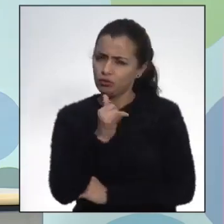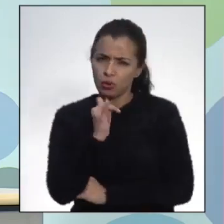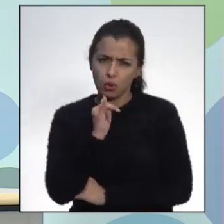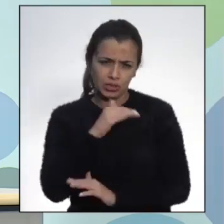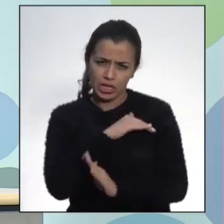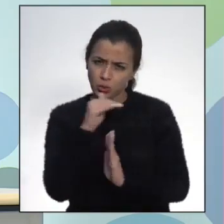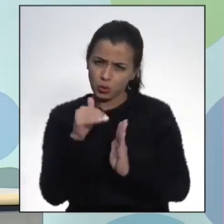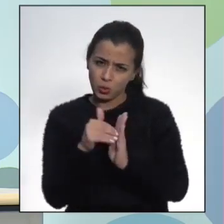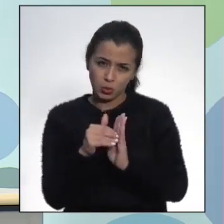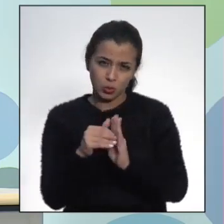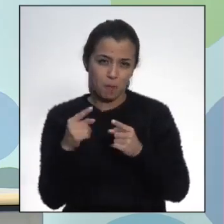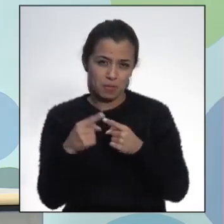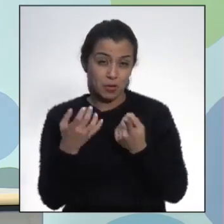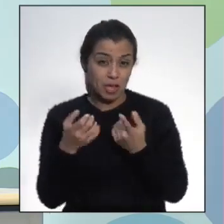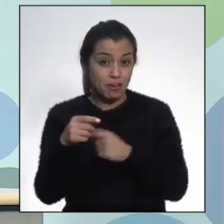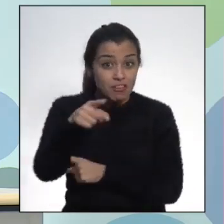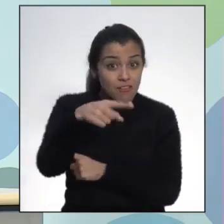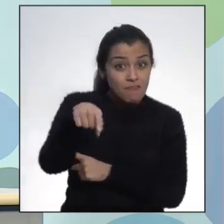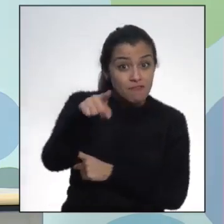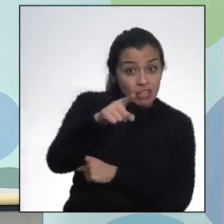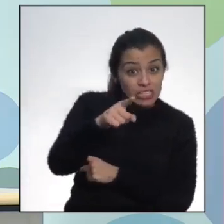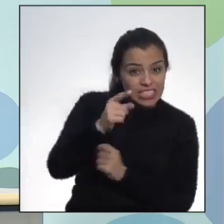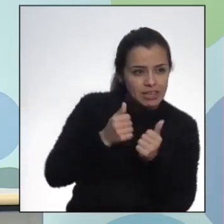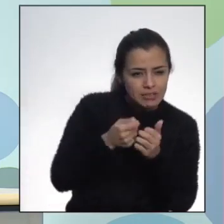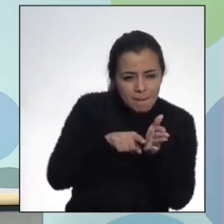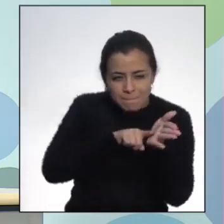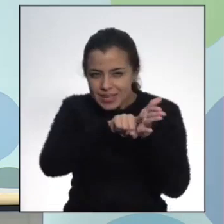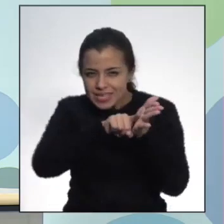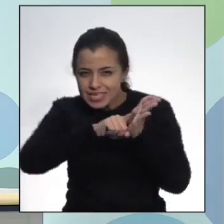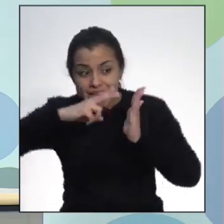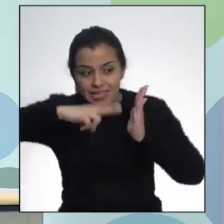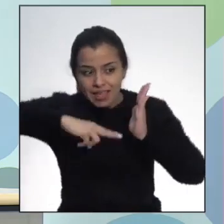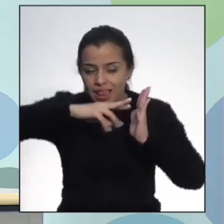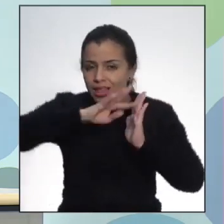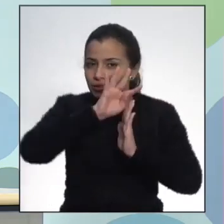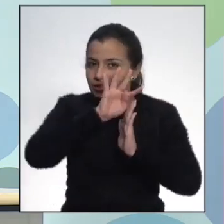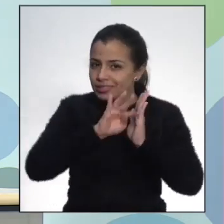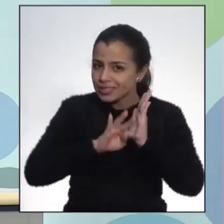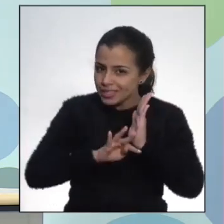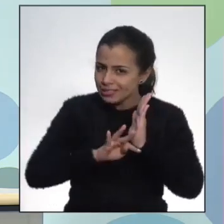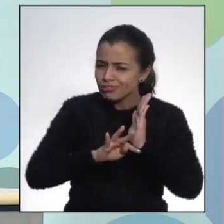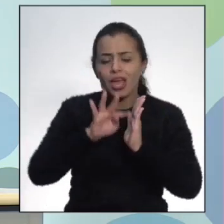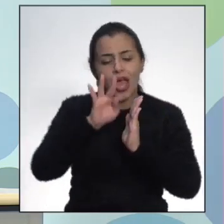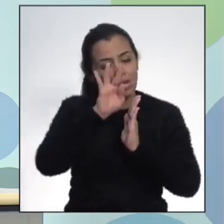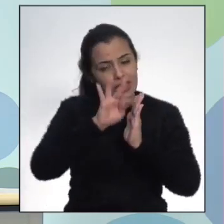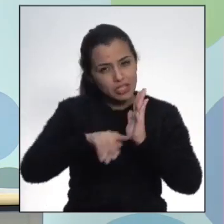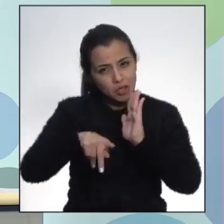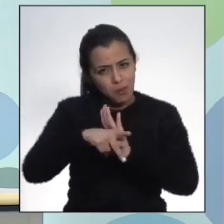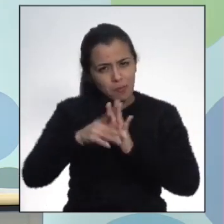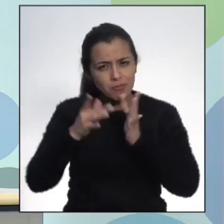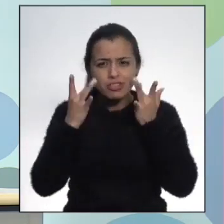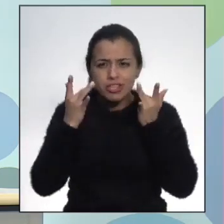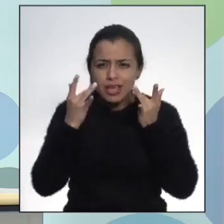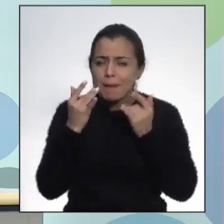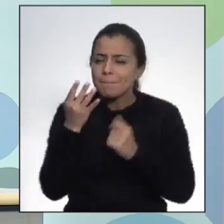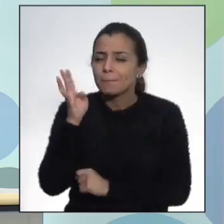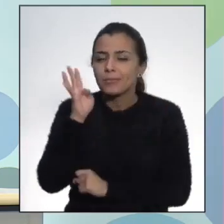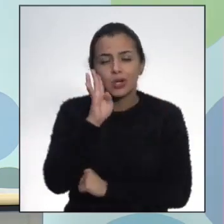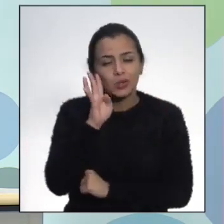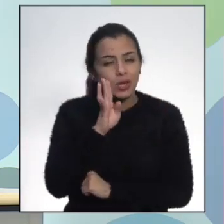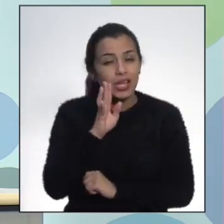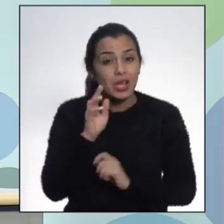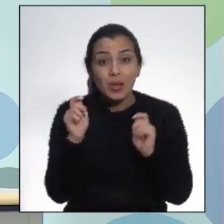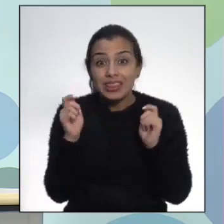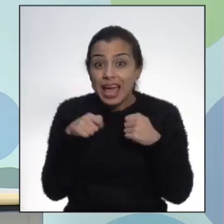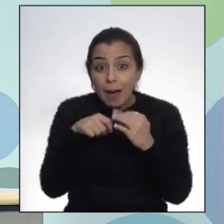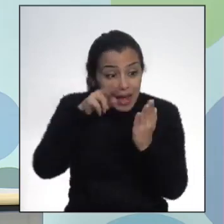história termina, vou deixar para você correr atrás disso, comece a ler o texto, um texto teatral dá para ler de uma vez só, você concentra para